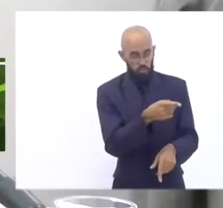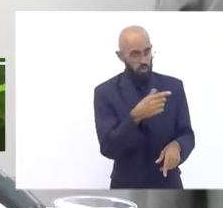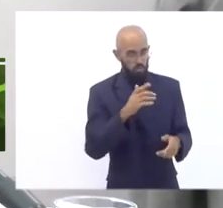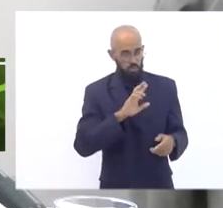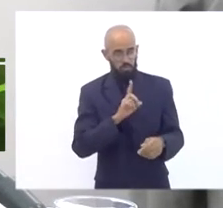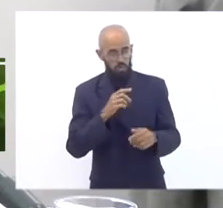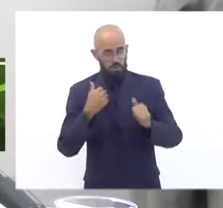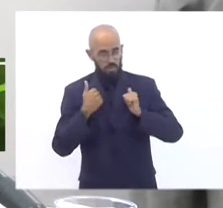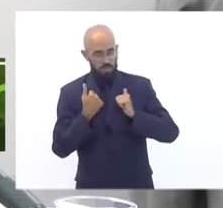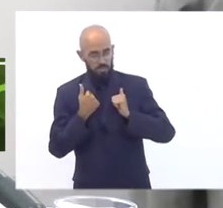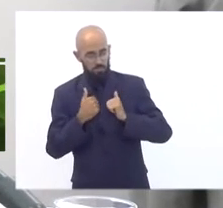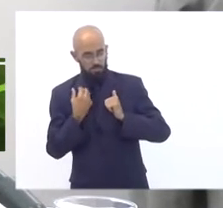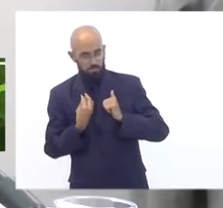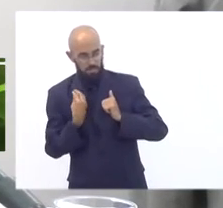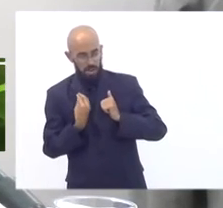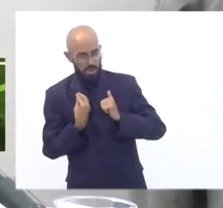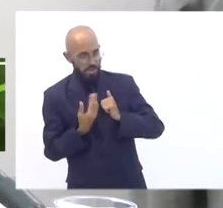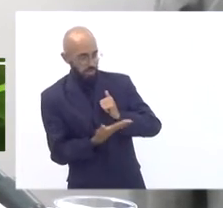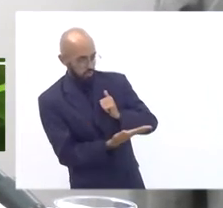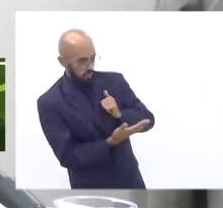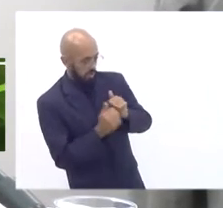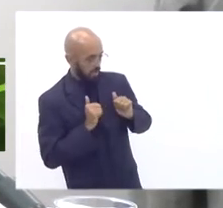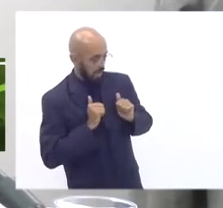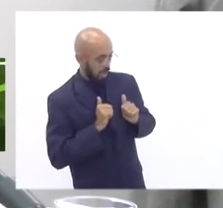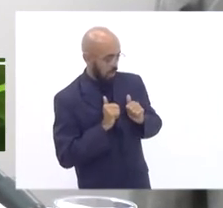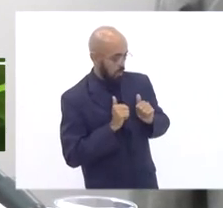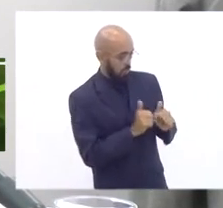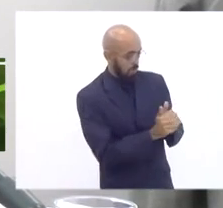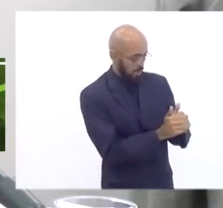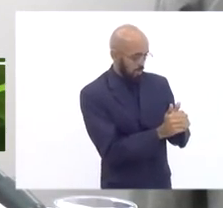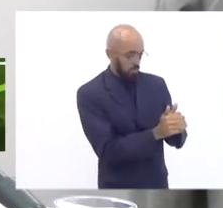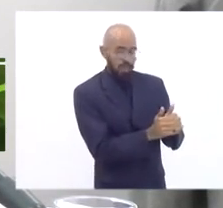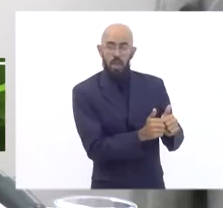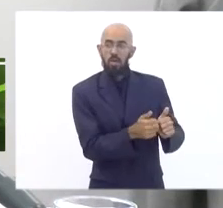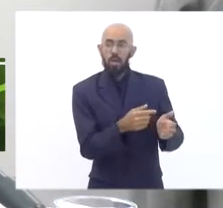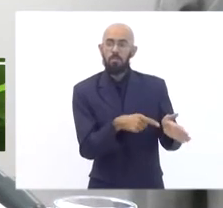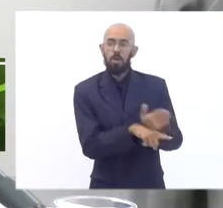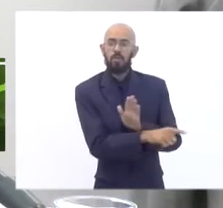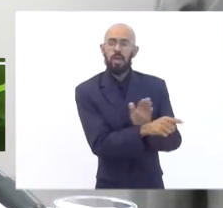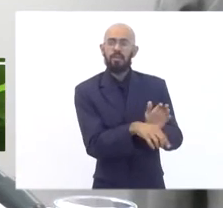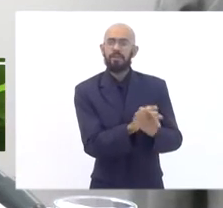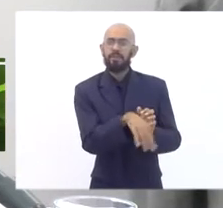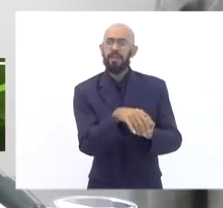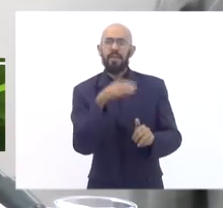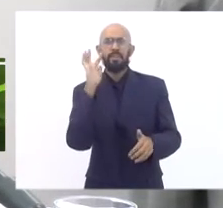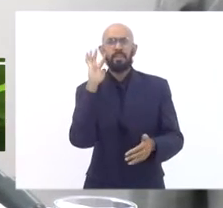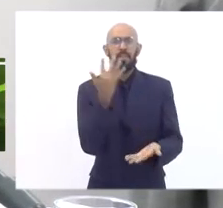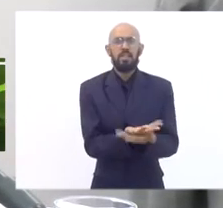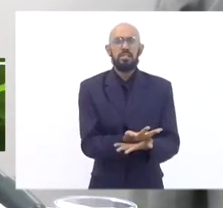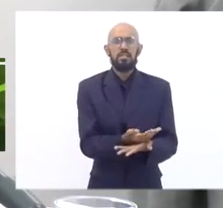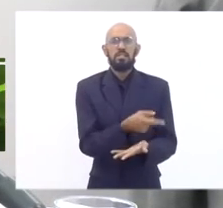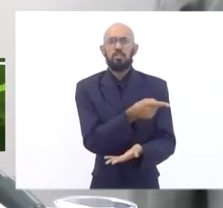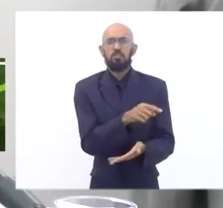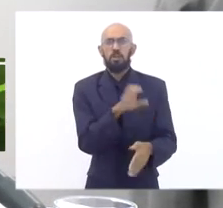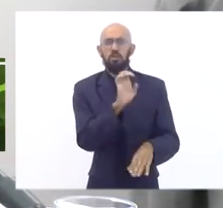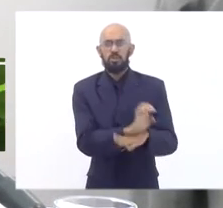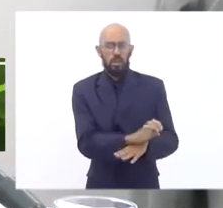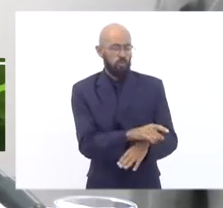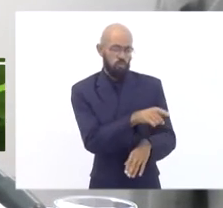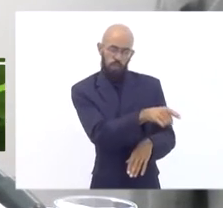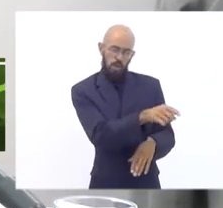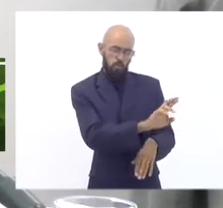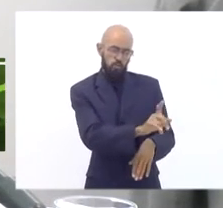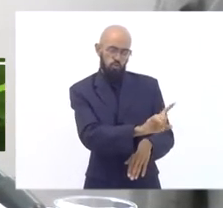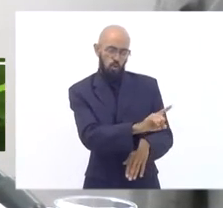e a senhora está acompanhando apenas, quem decide pelo estado dessas tratativas? Quem decide pelo estado dessas tratativas? Não é o senhor que não está